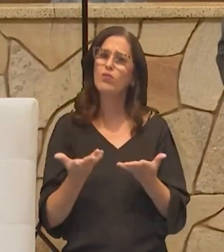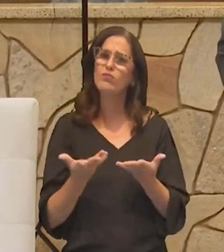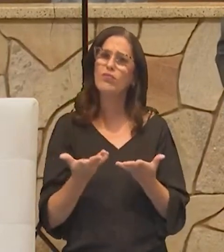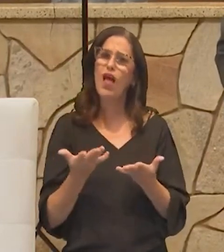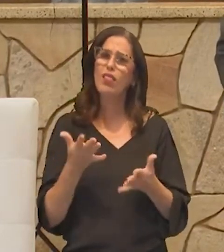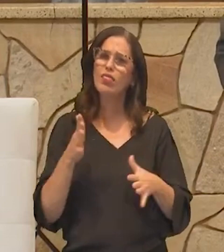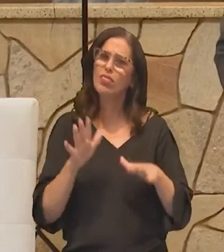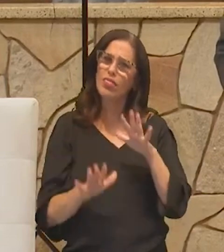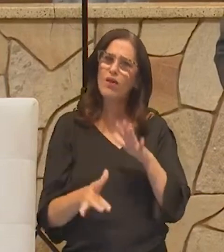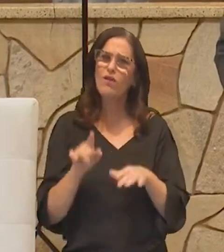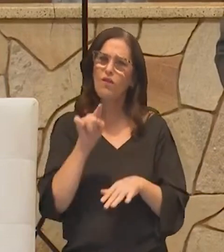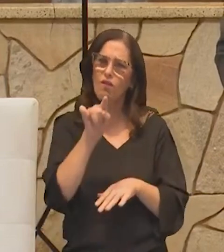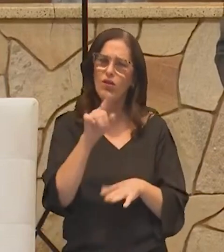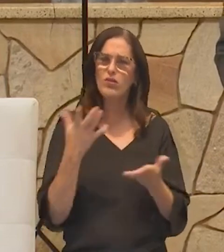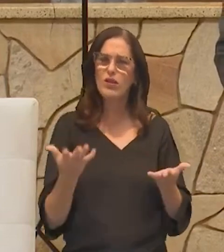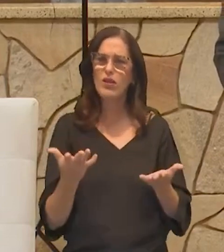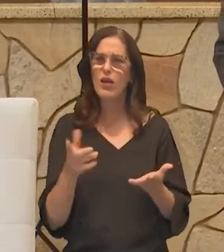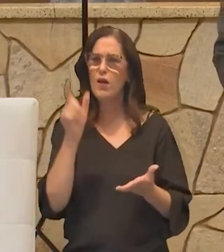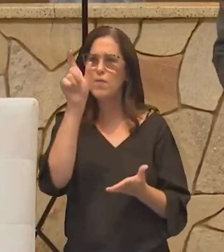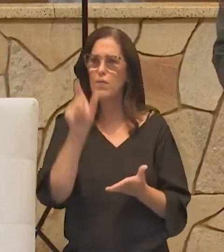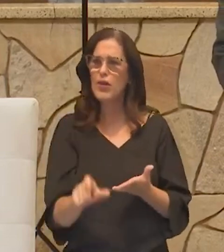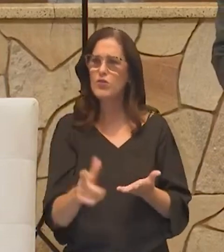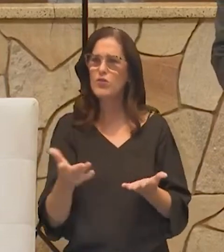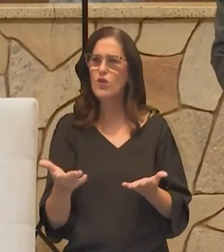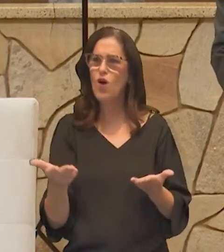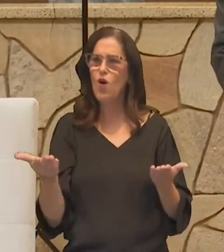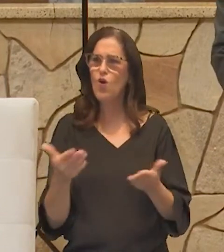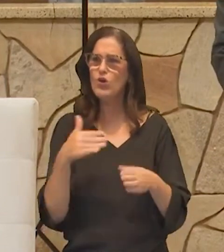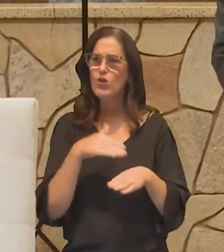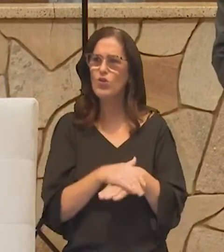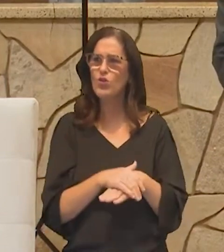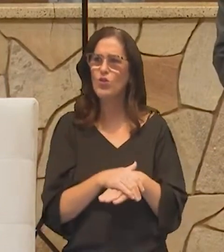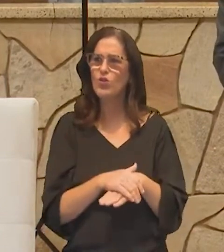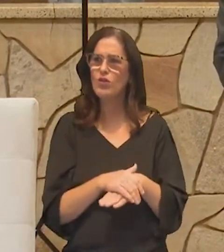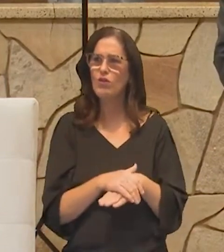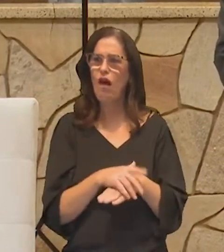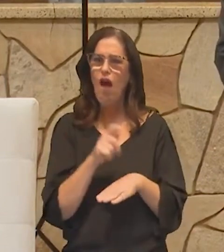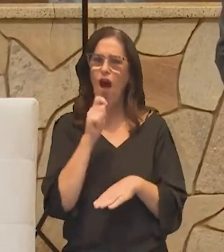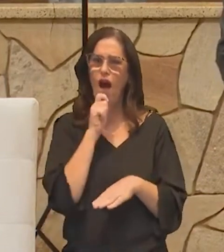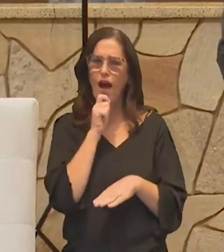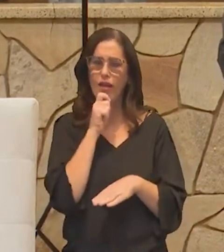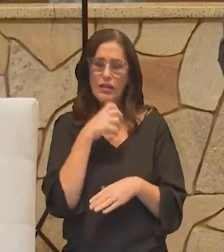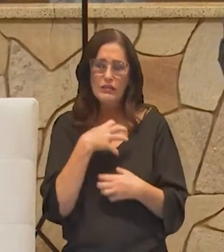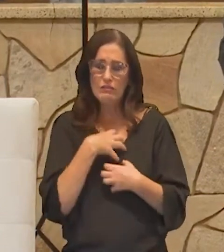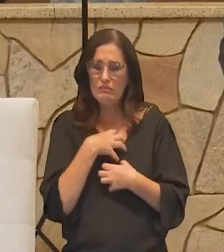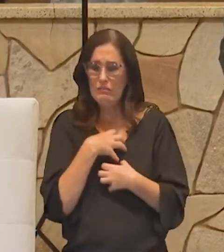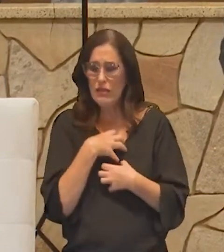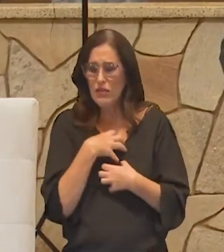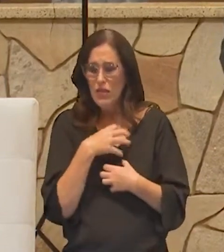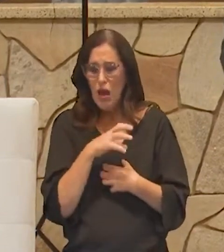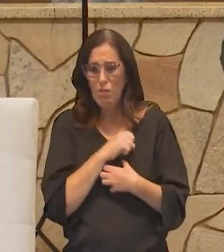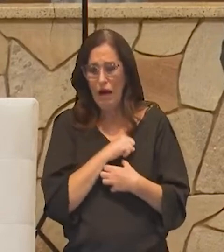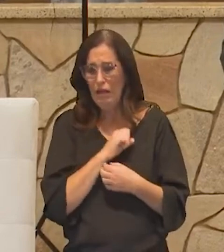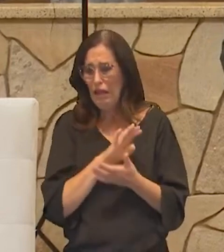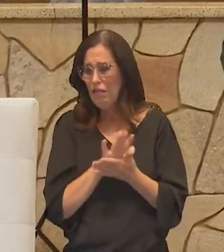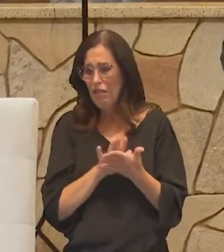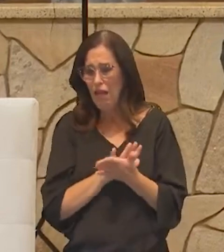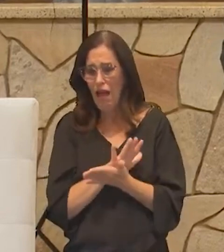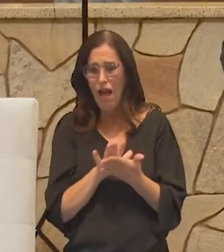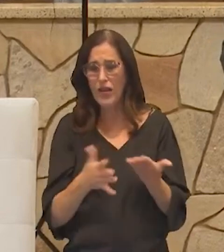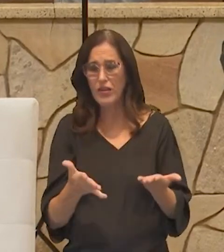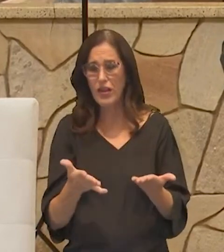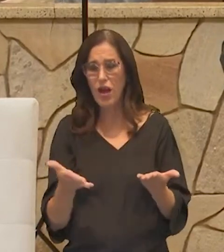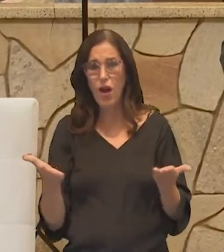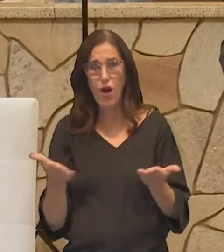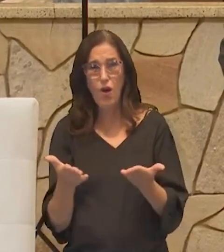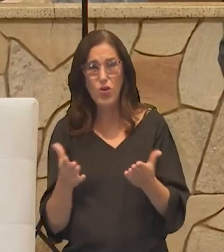Talvez você seja uma pessoa que aqui nessa noite ainda não se sente amado. E hoje em